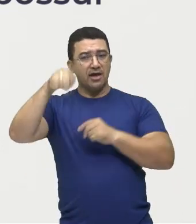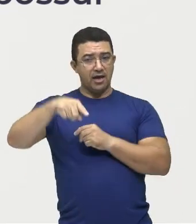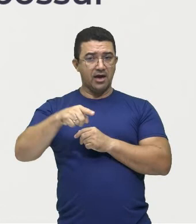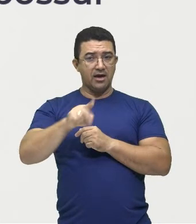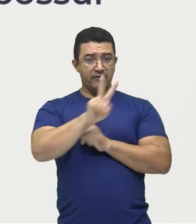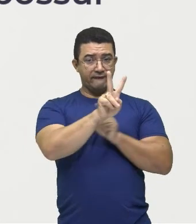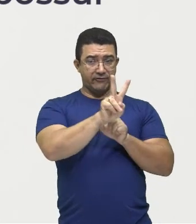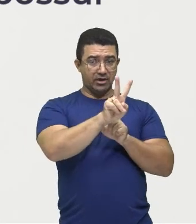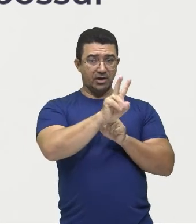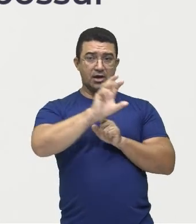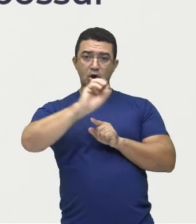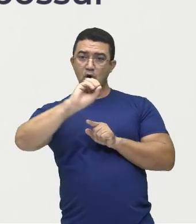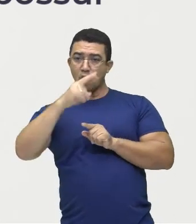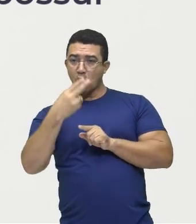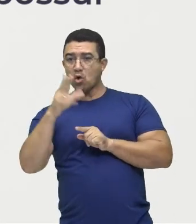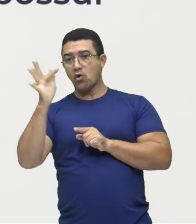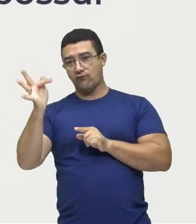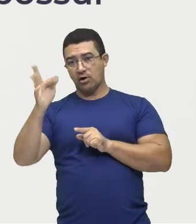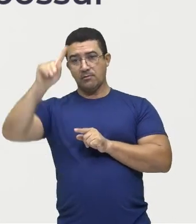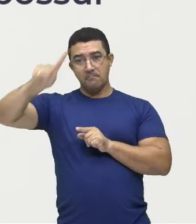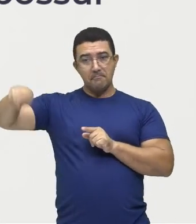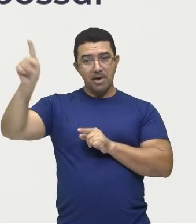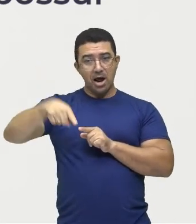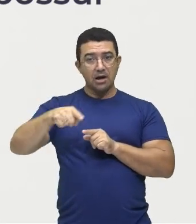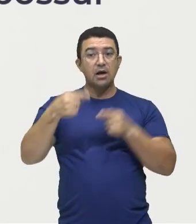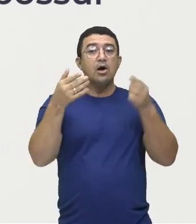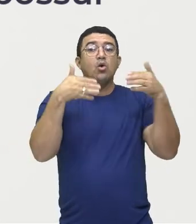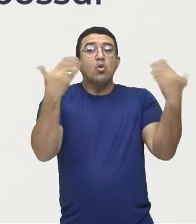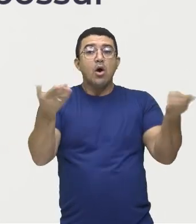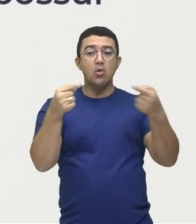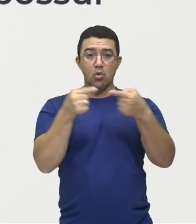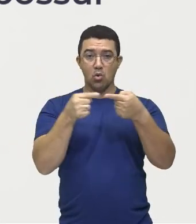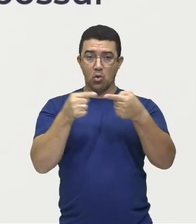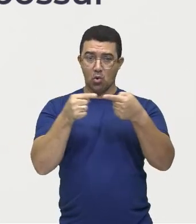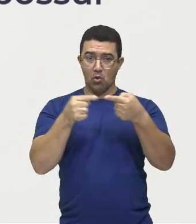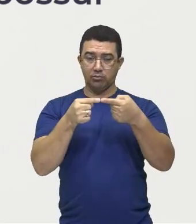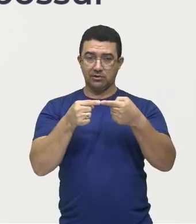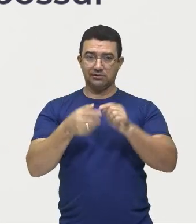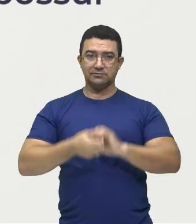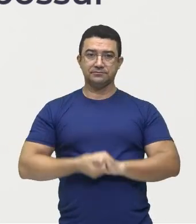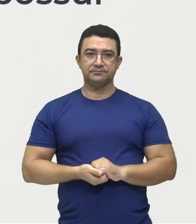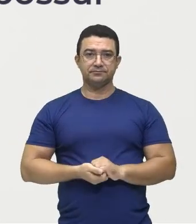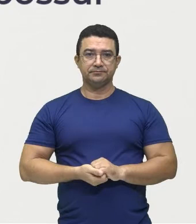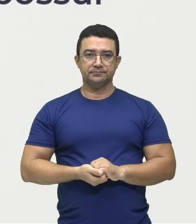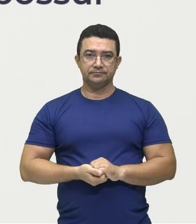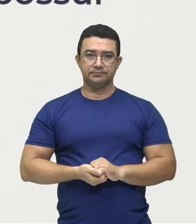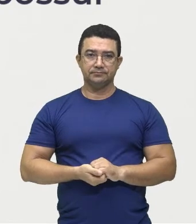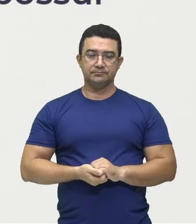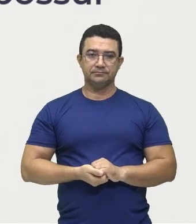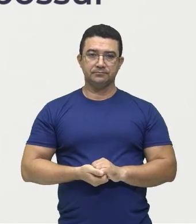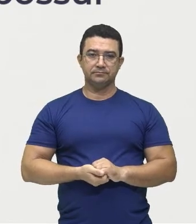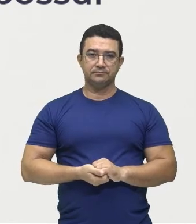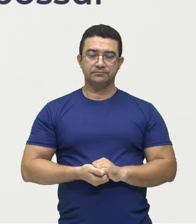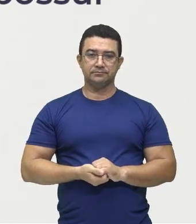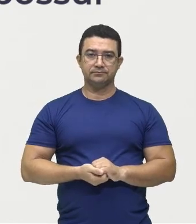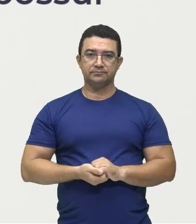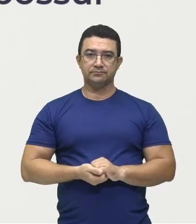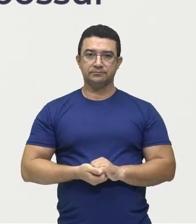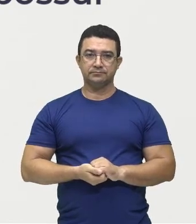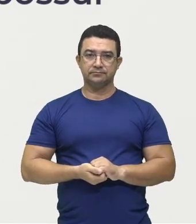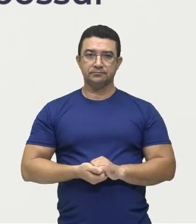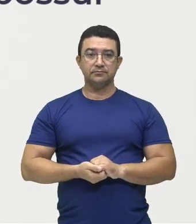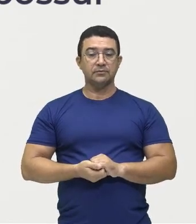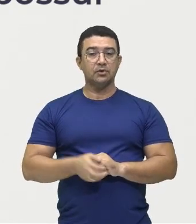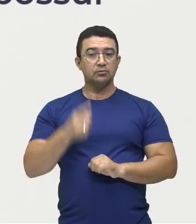ou falsas e marque a opção que classifica a sequência corretamente. Então vamos analisar aqui